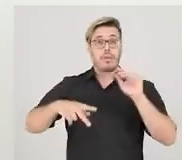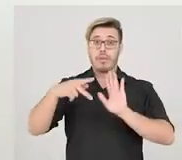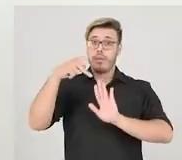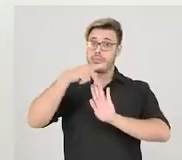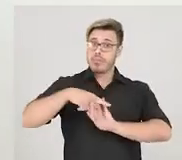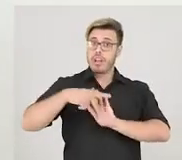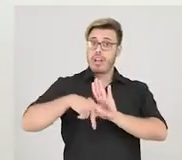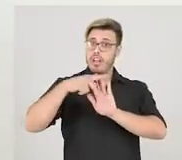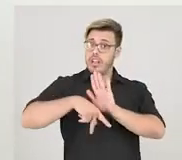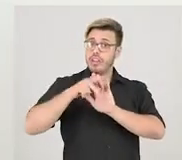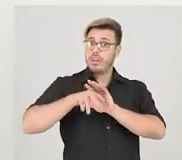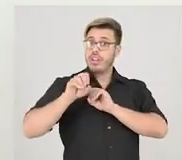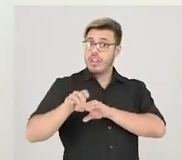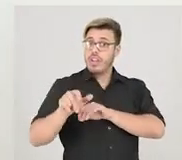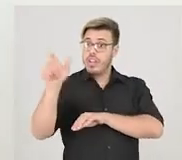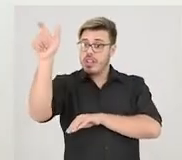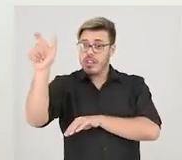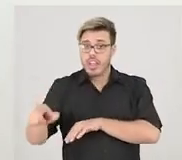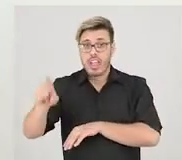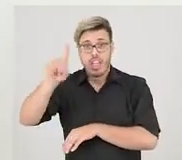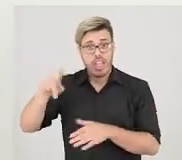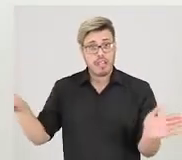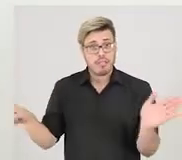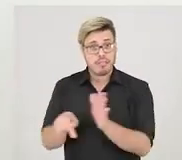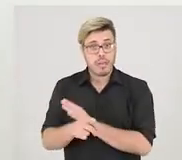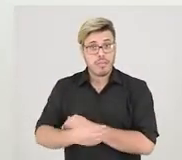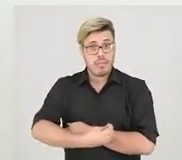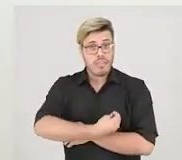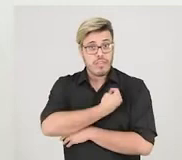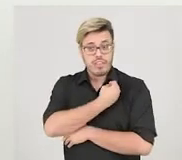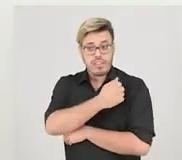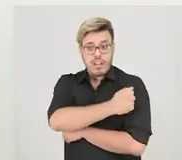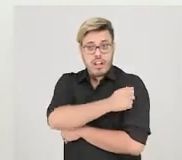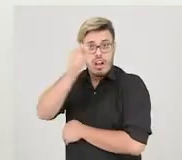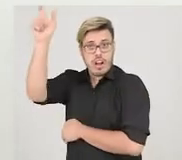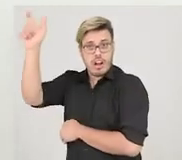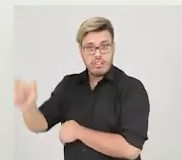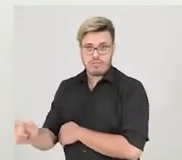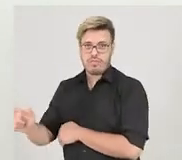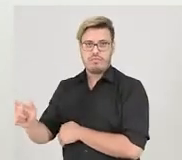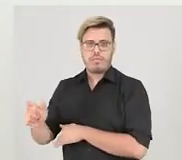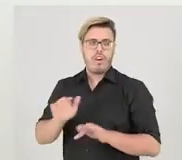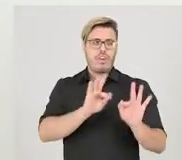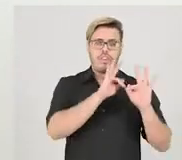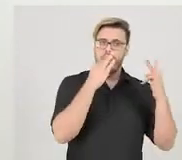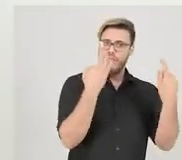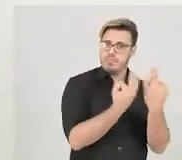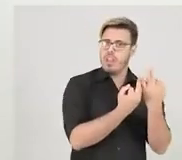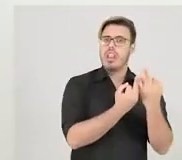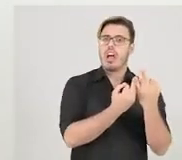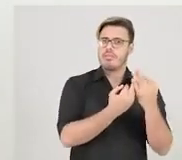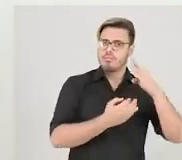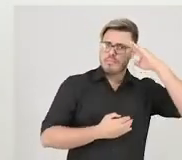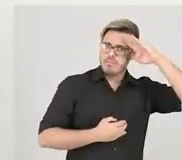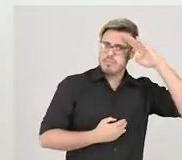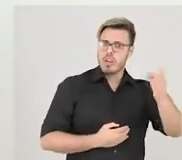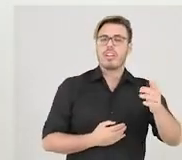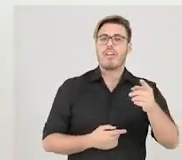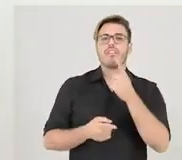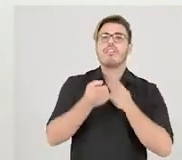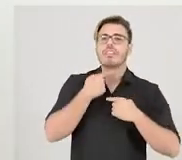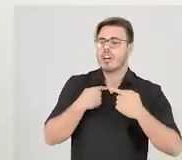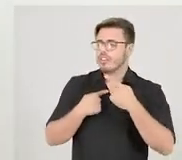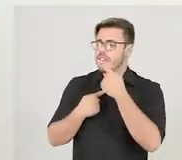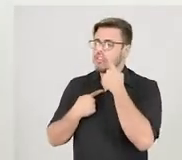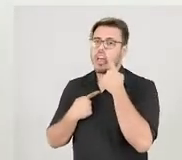a família é a principal interessada. Então ela pode ter acesso ao plano educacional individualizado. O que a escola tem que